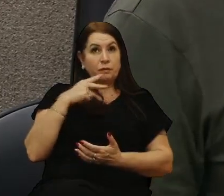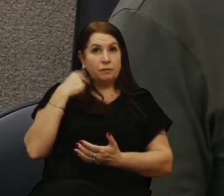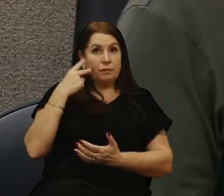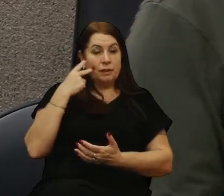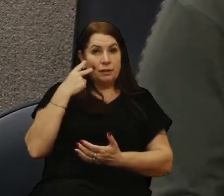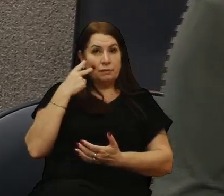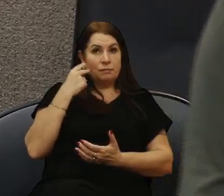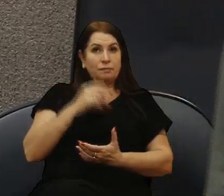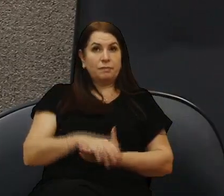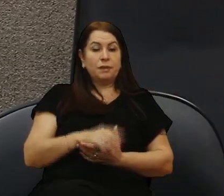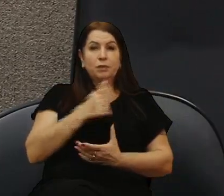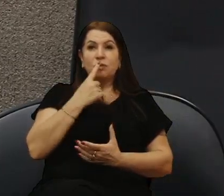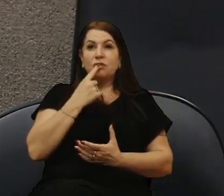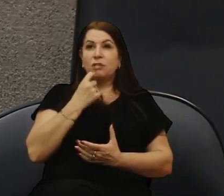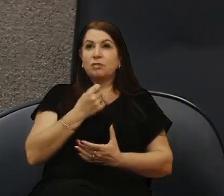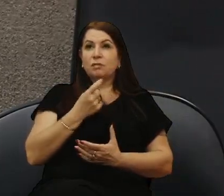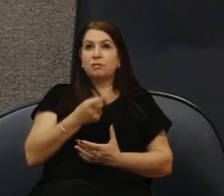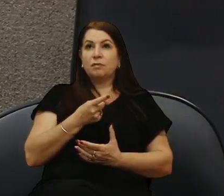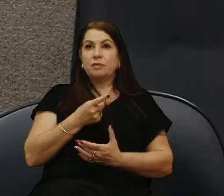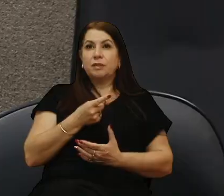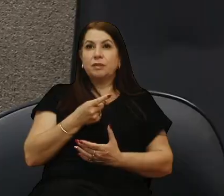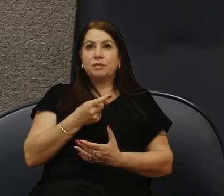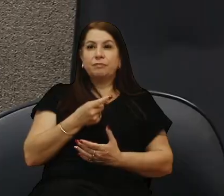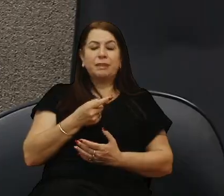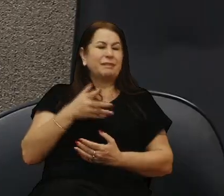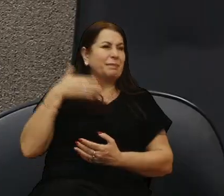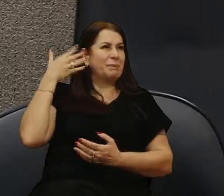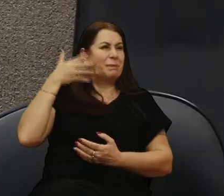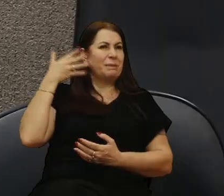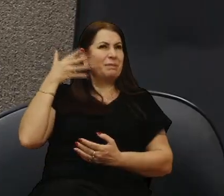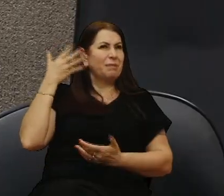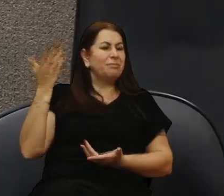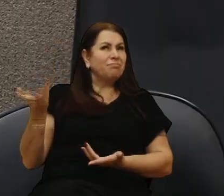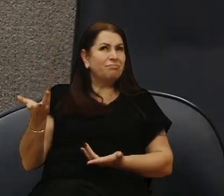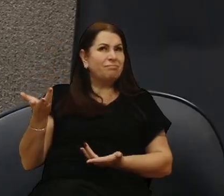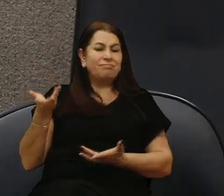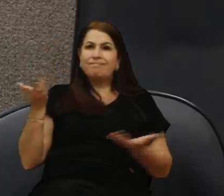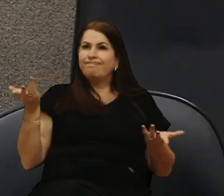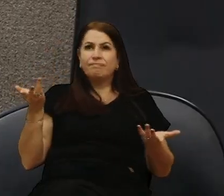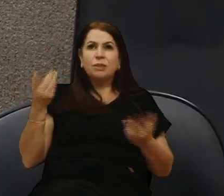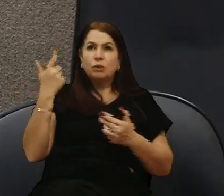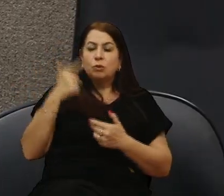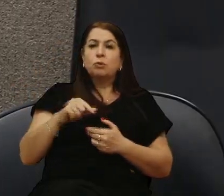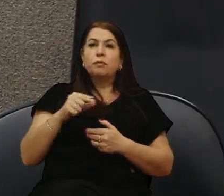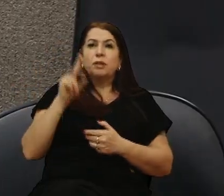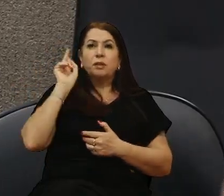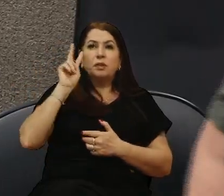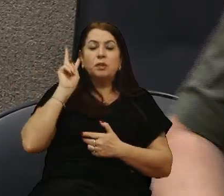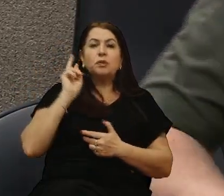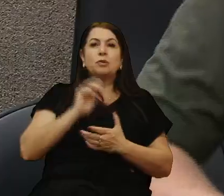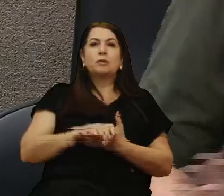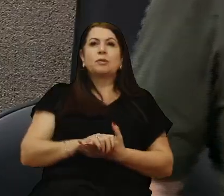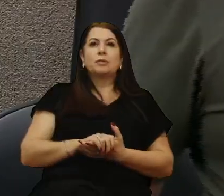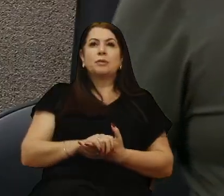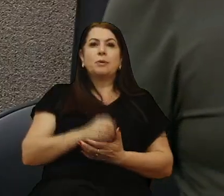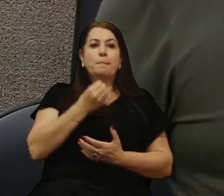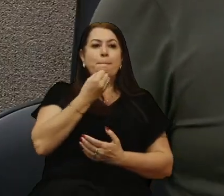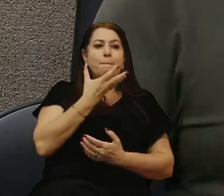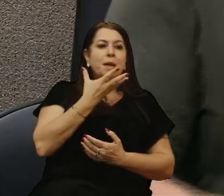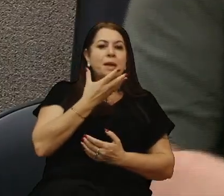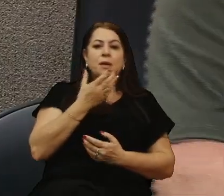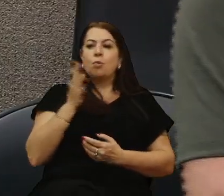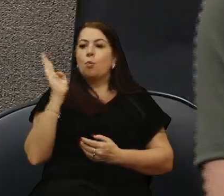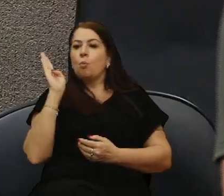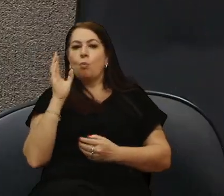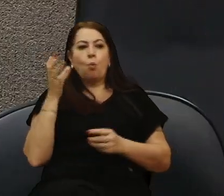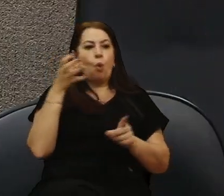vereadora Rose Frigerio falando em discursinho, isso vem de novo aquela história de que sempre o bem contra o mal, como